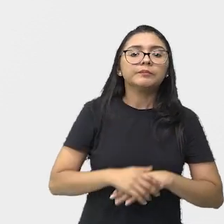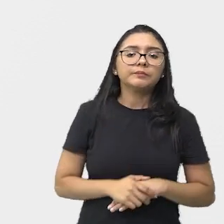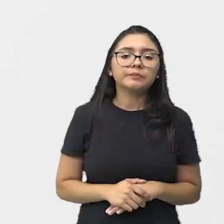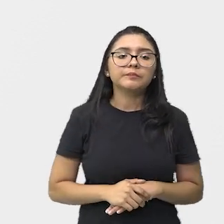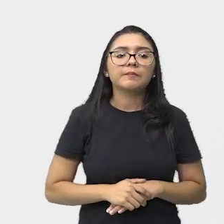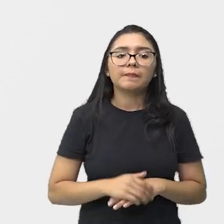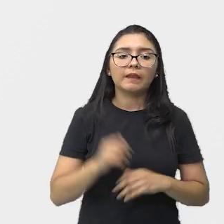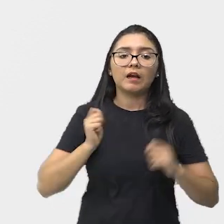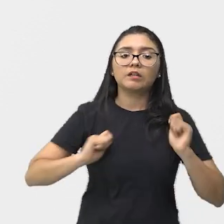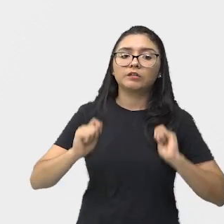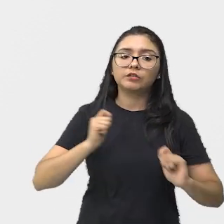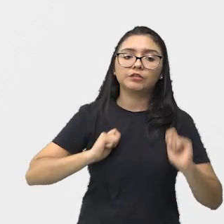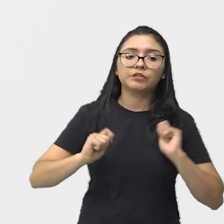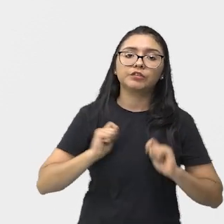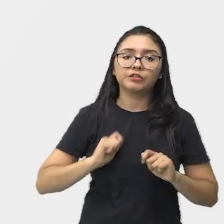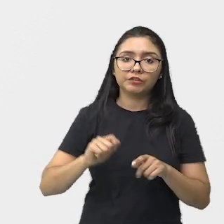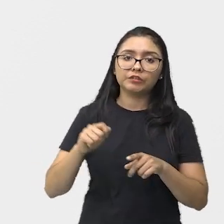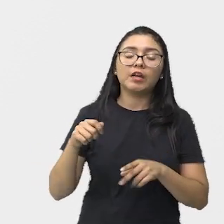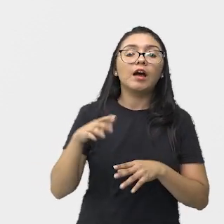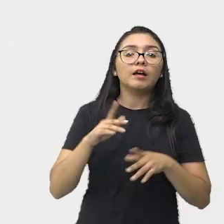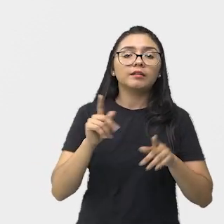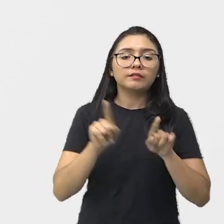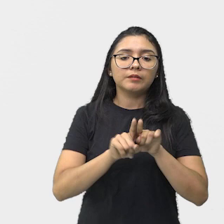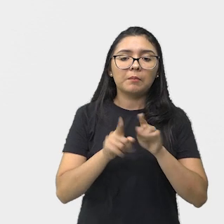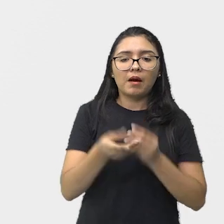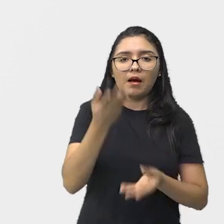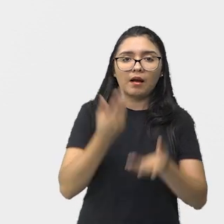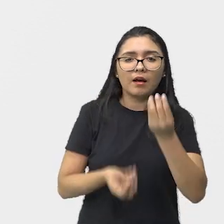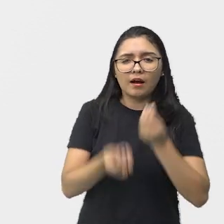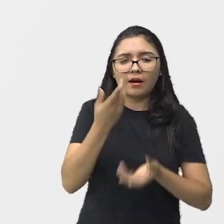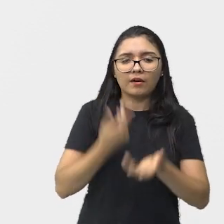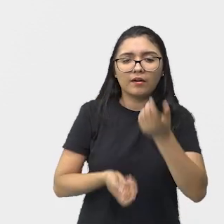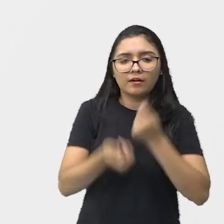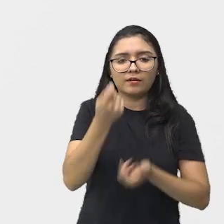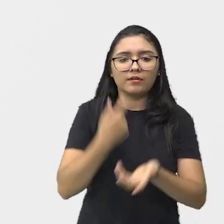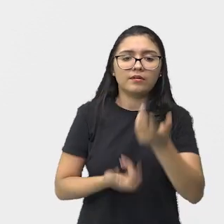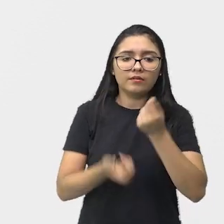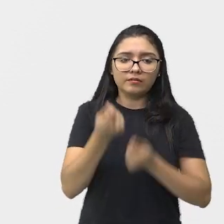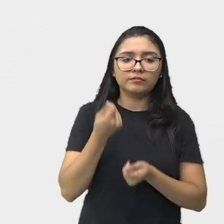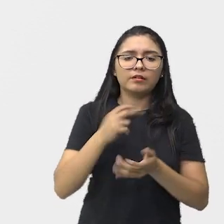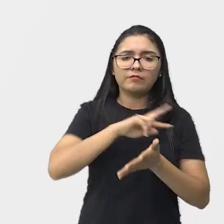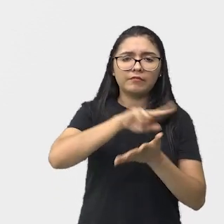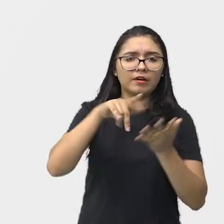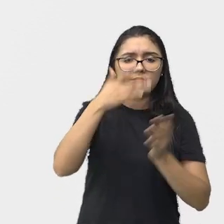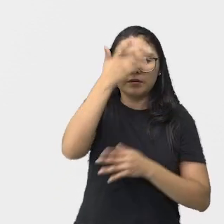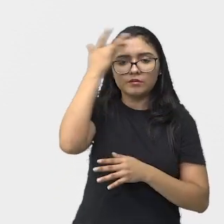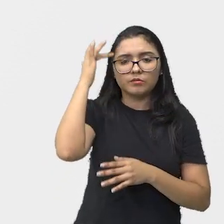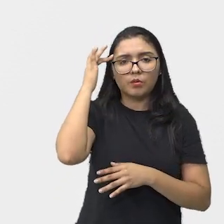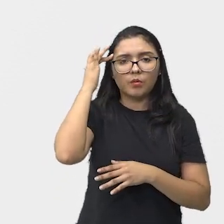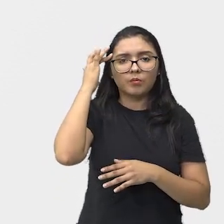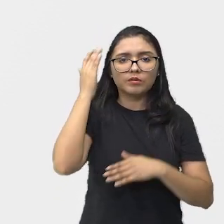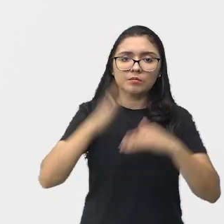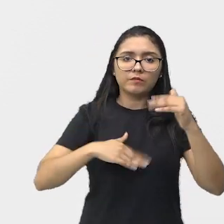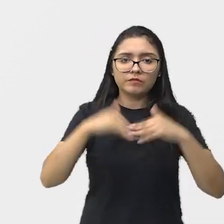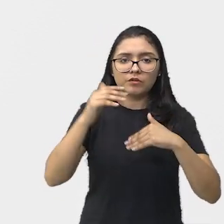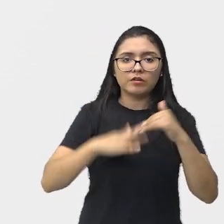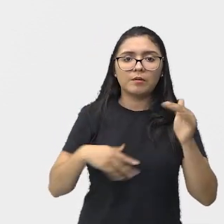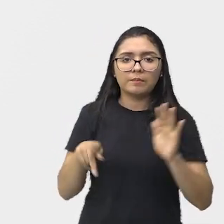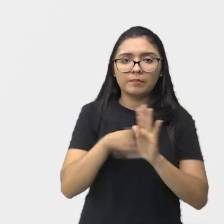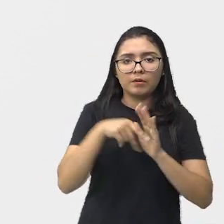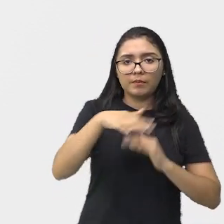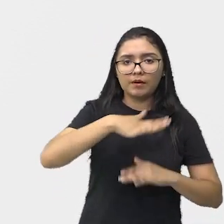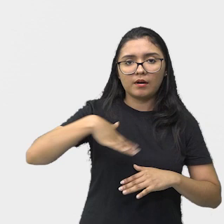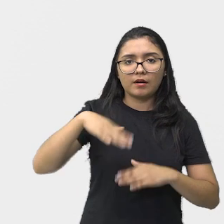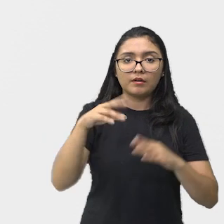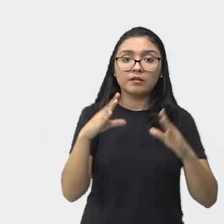e contorcionistas, certo? Então, o circo, ele traz essa gama de profissionais